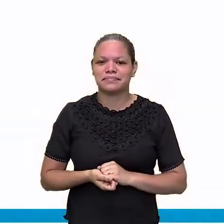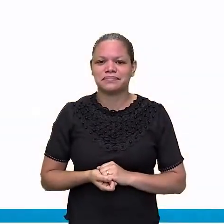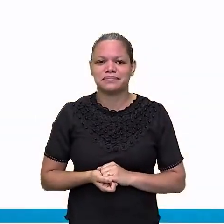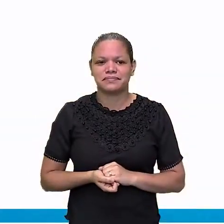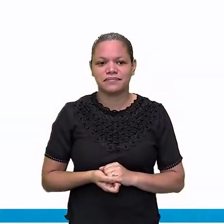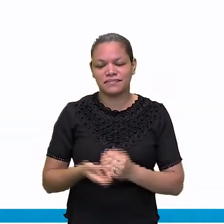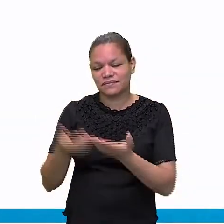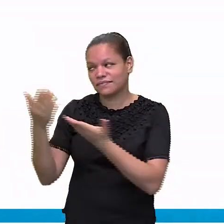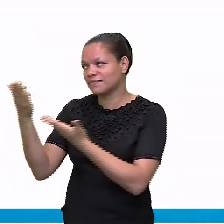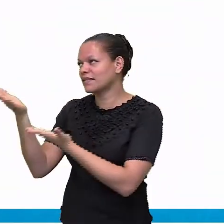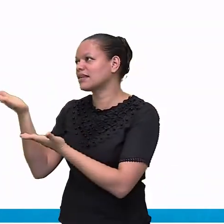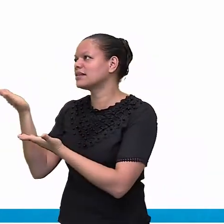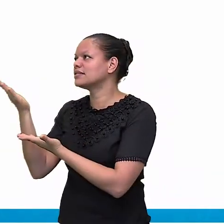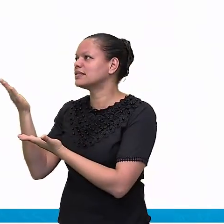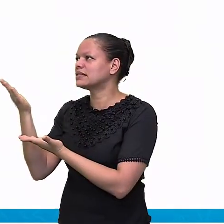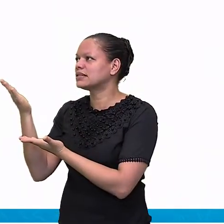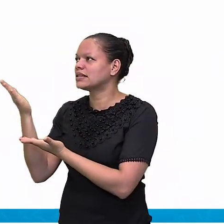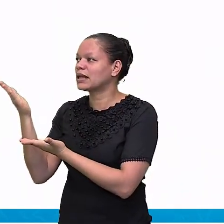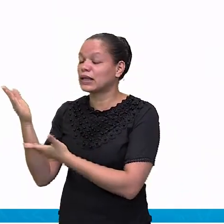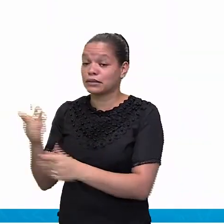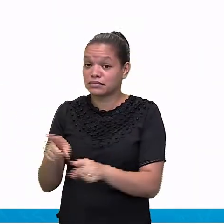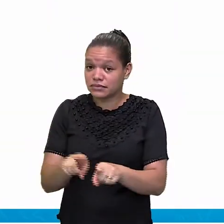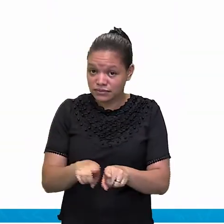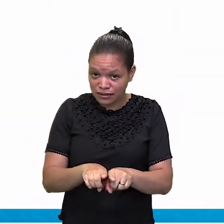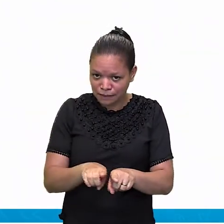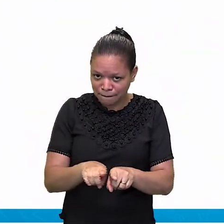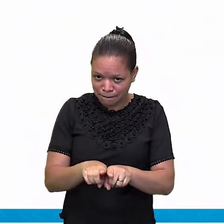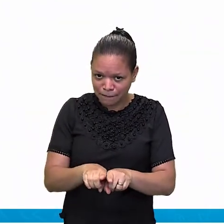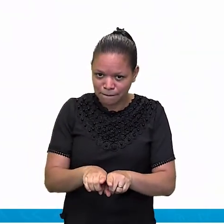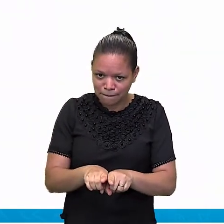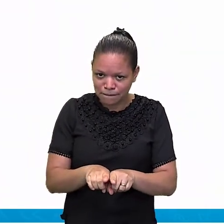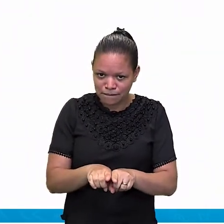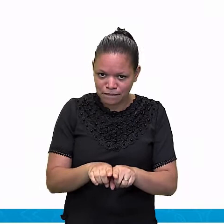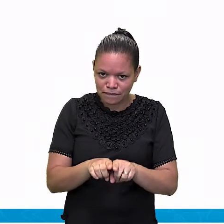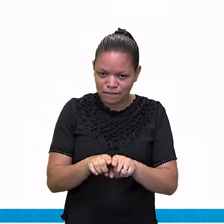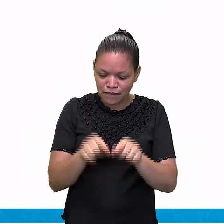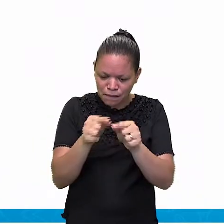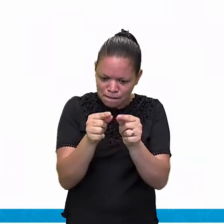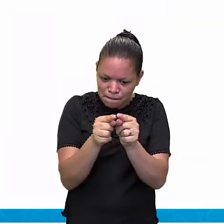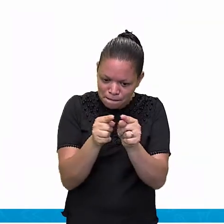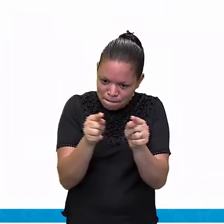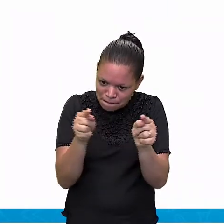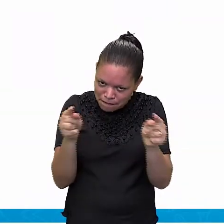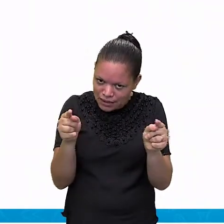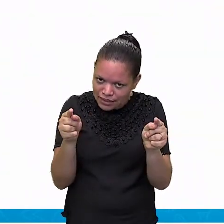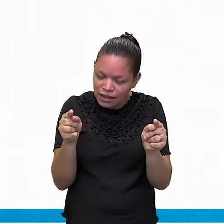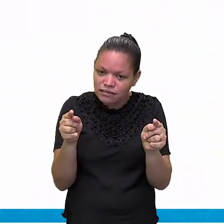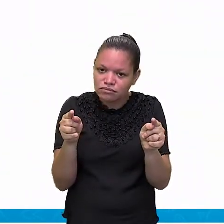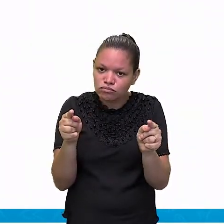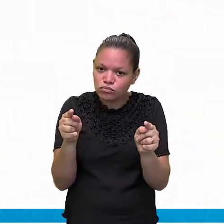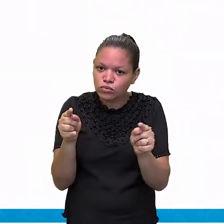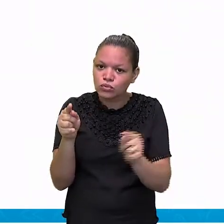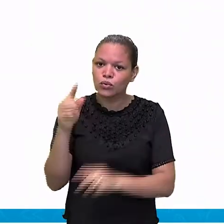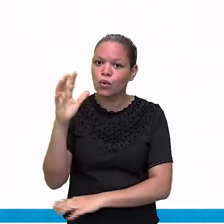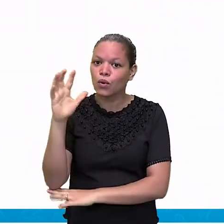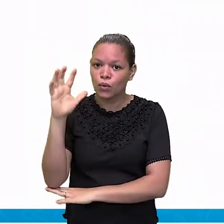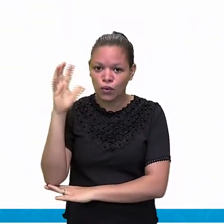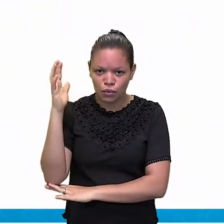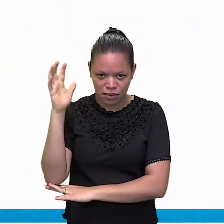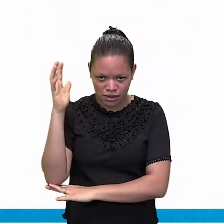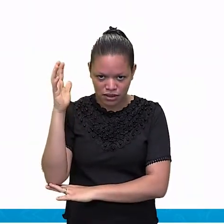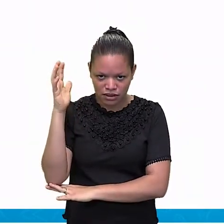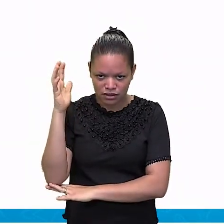Aqui nós temos um pedaço de madeira. A madeira é a base principal para o que nós